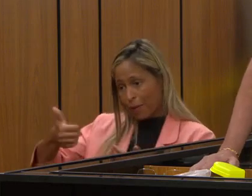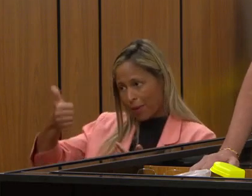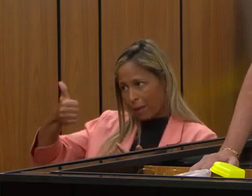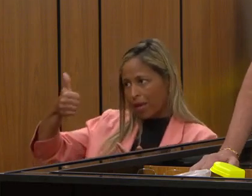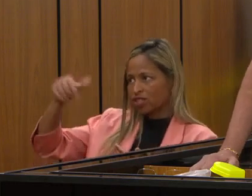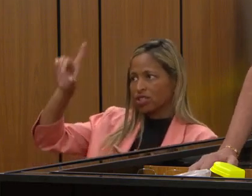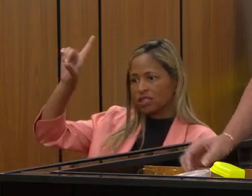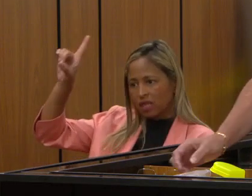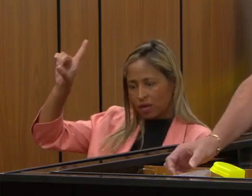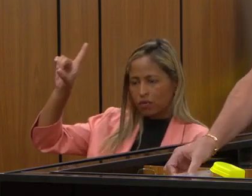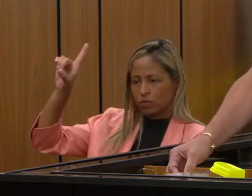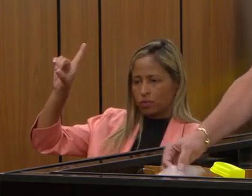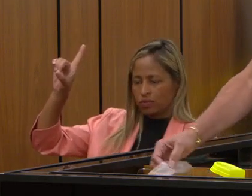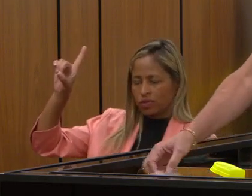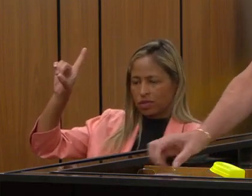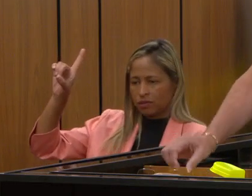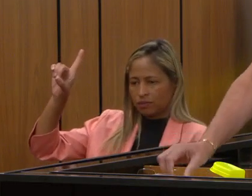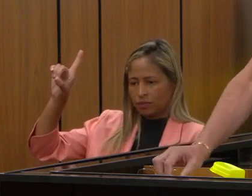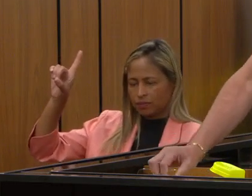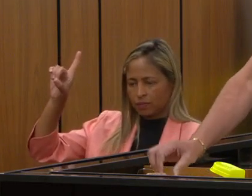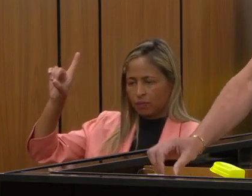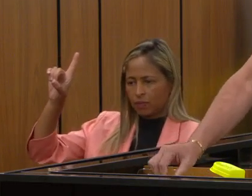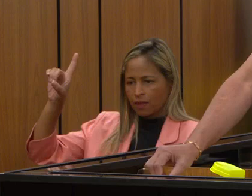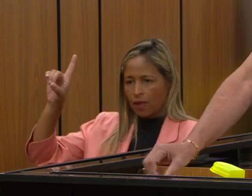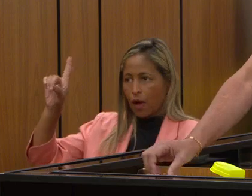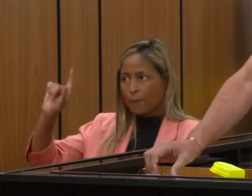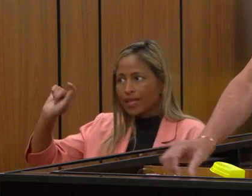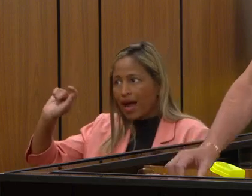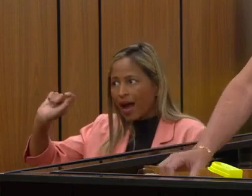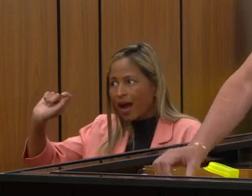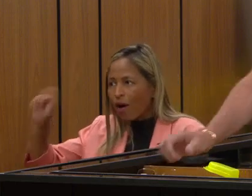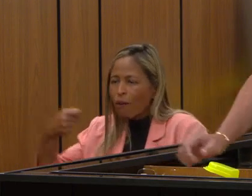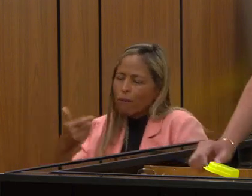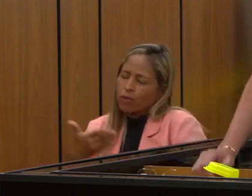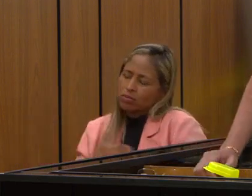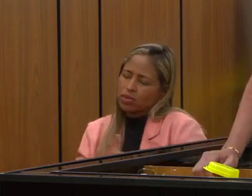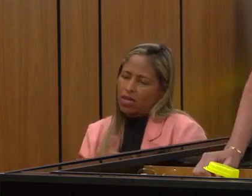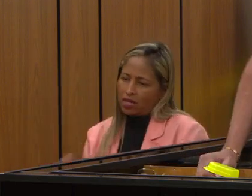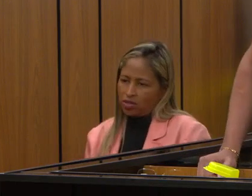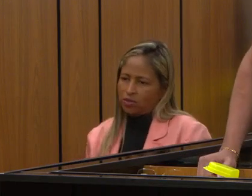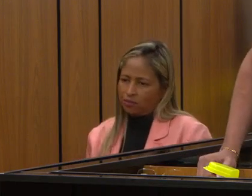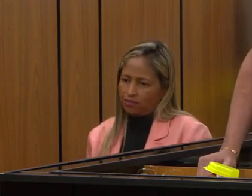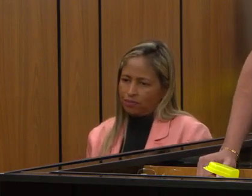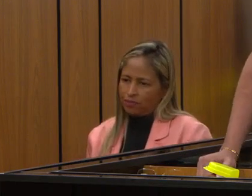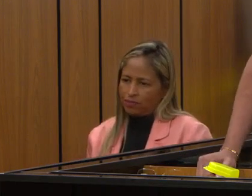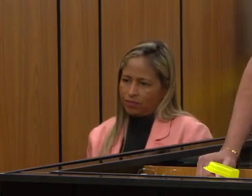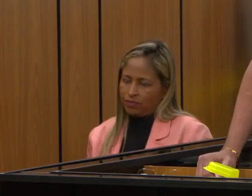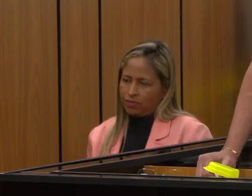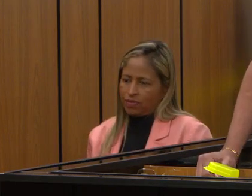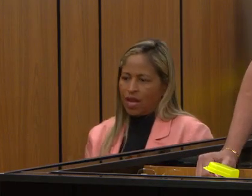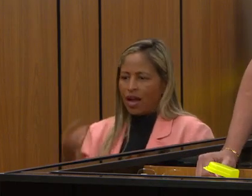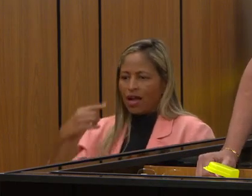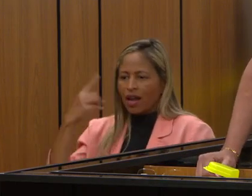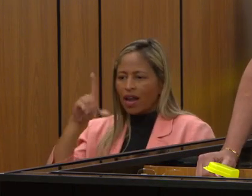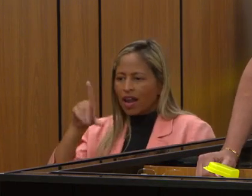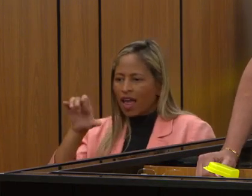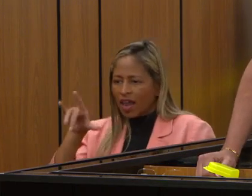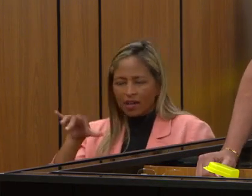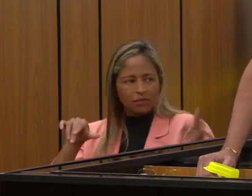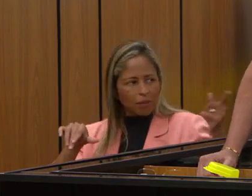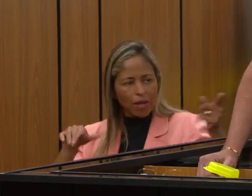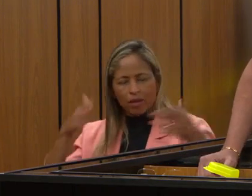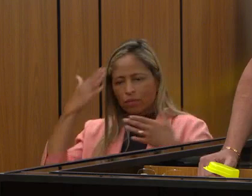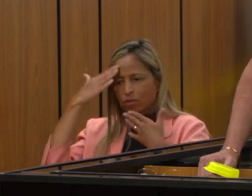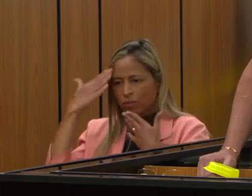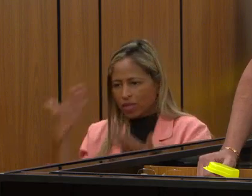a Deus tá né da gente oportunidade de vida de estar agradeceu Deputado Leleco